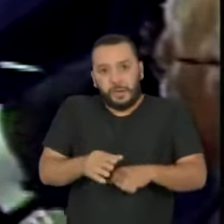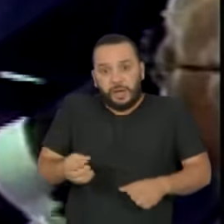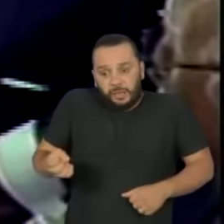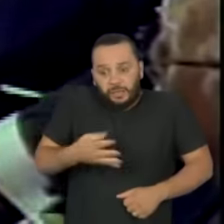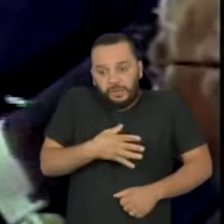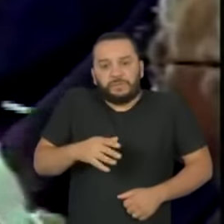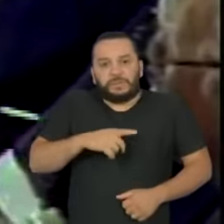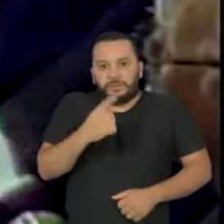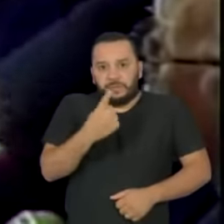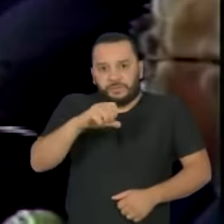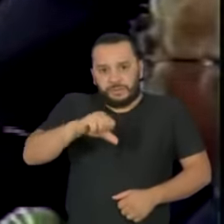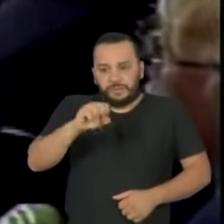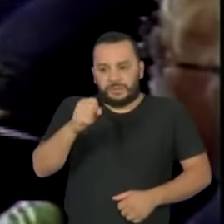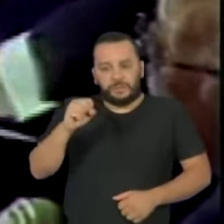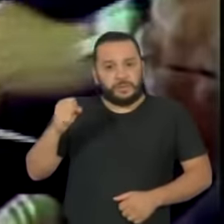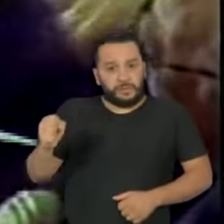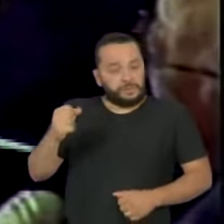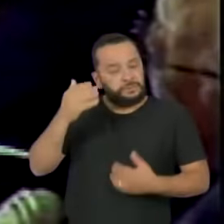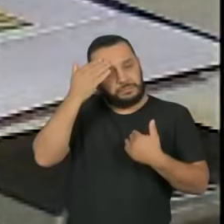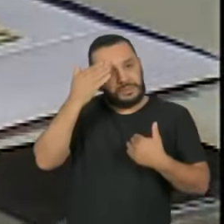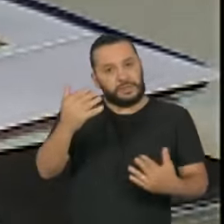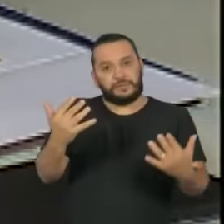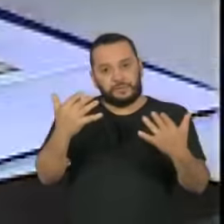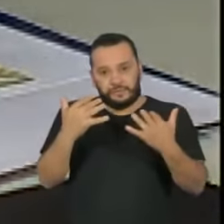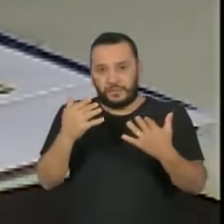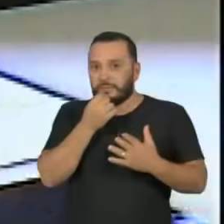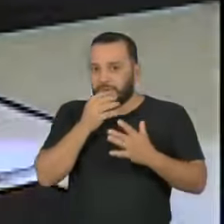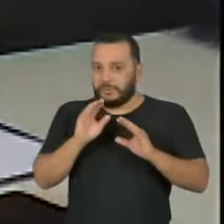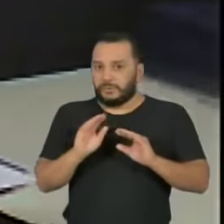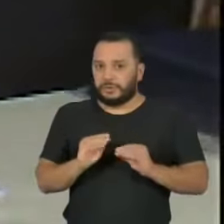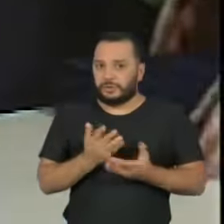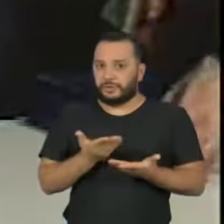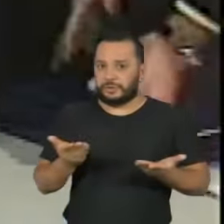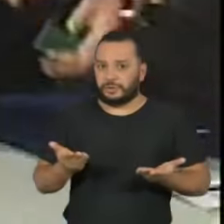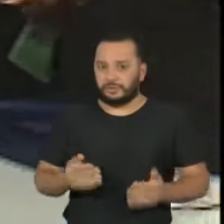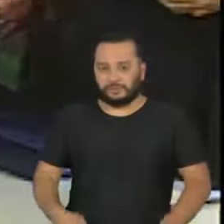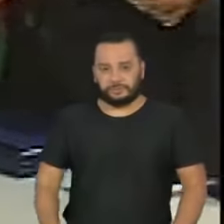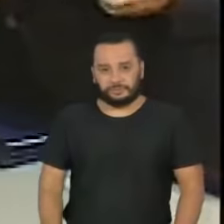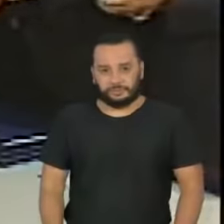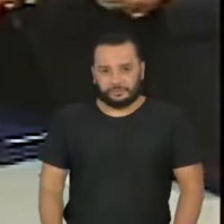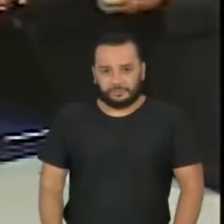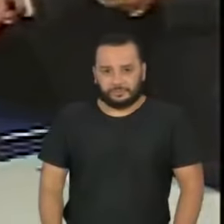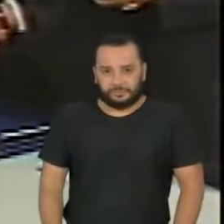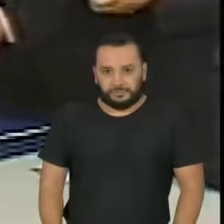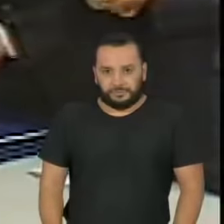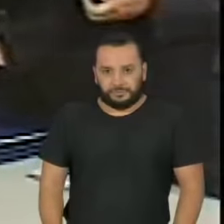1988. Muito obrigada pela companhia e uma ótima noite a todos.